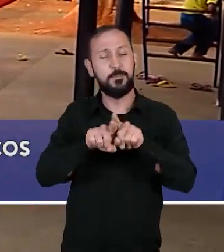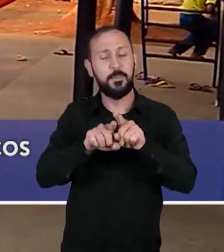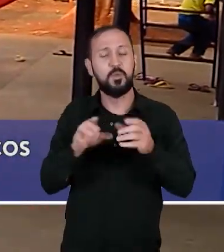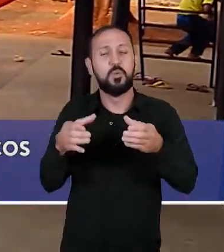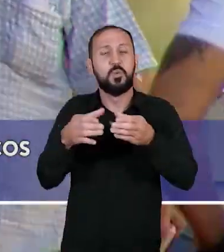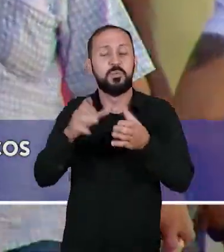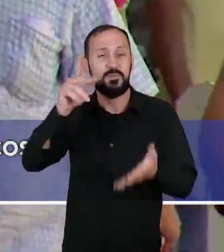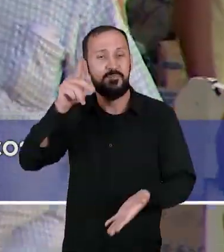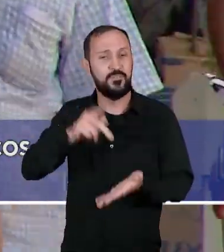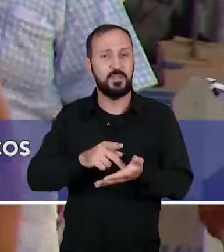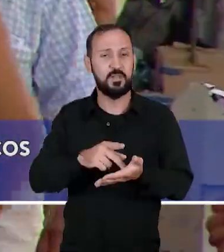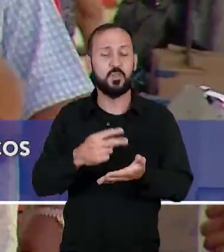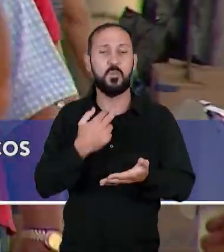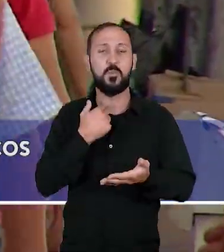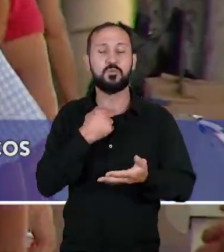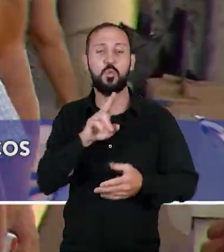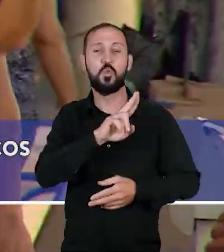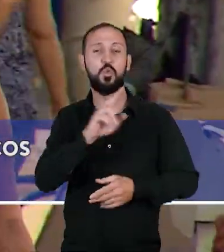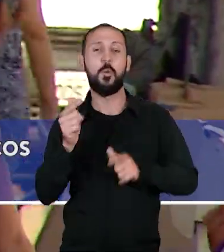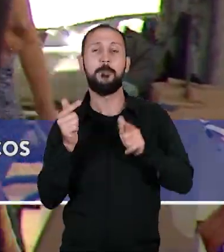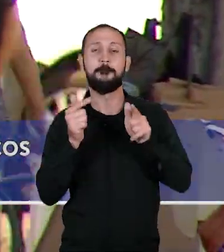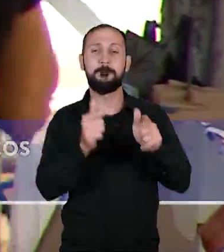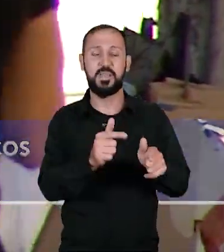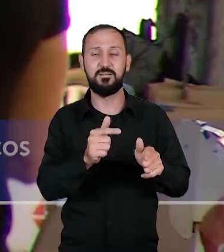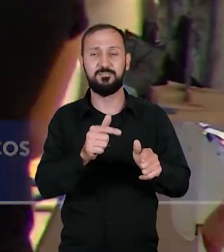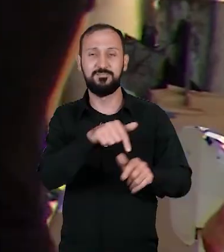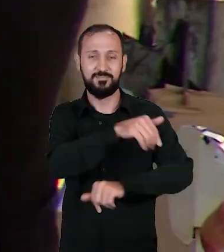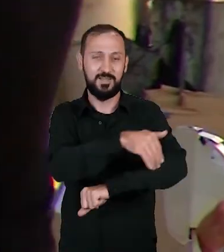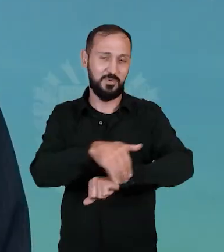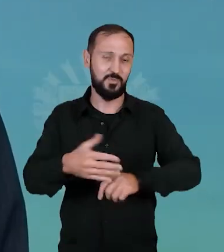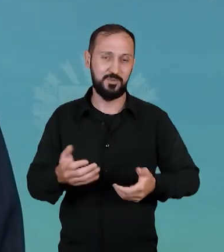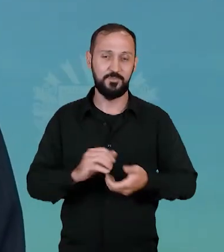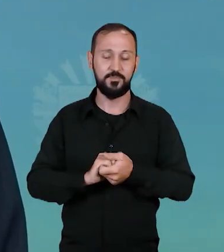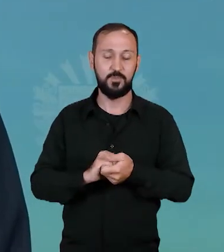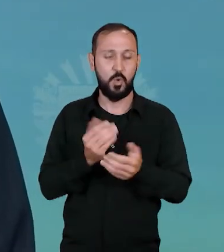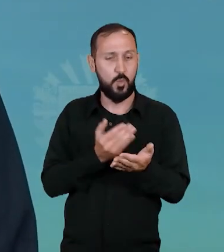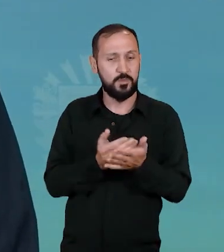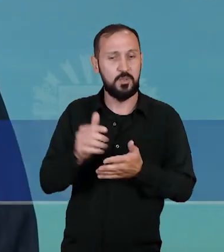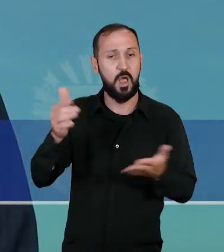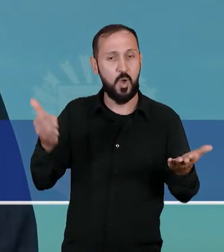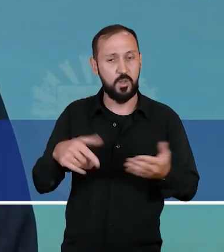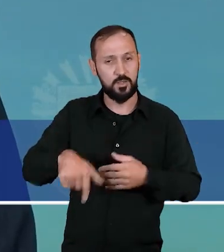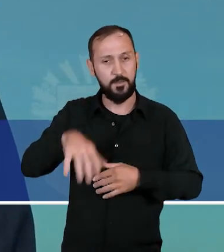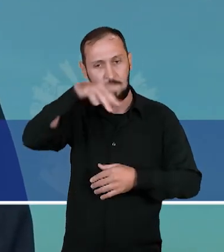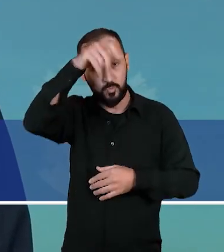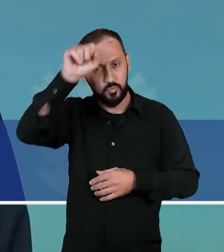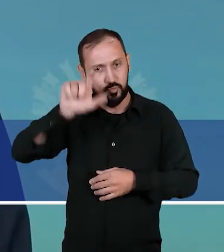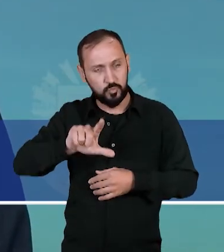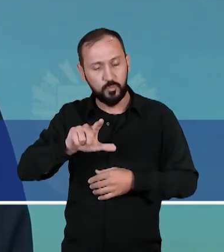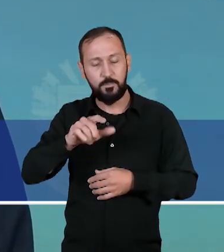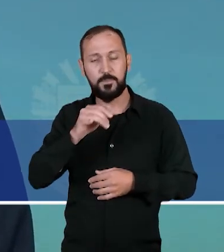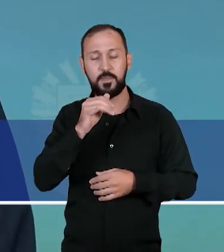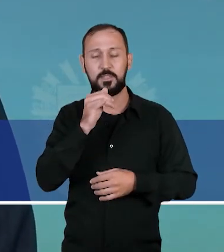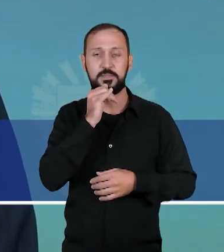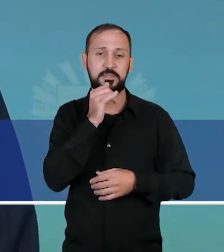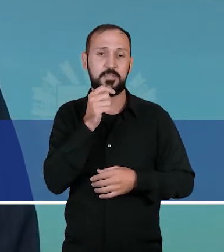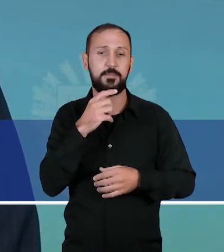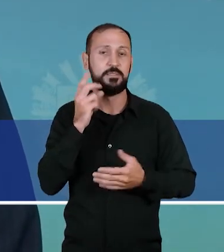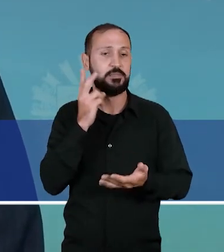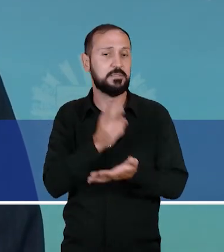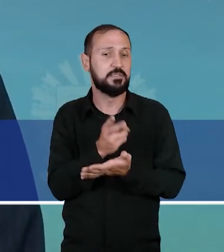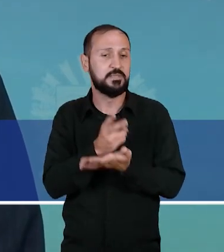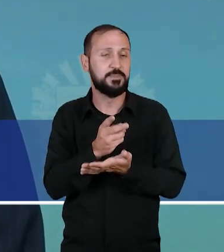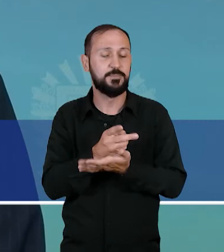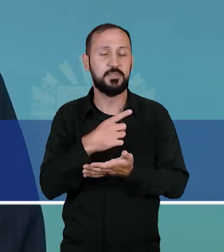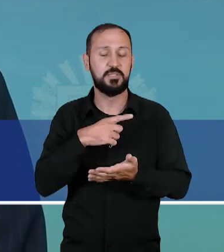da Verdade sejam intituladas nesses locais. A partir de agora, aqui no estado de Mato Grosso do Sul,